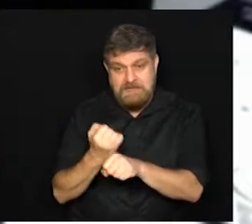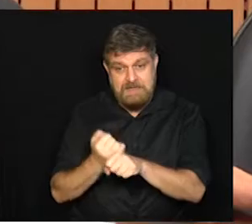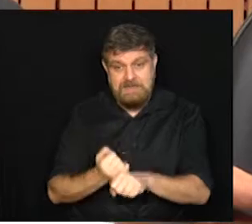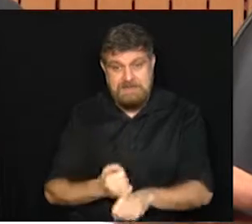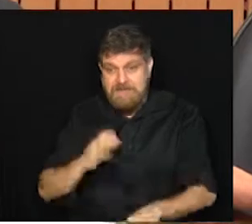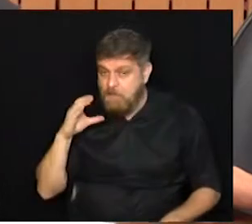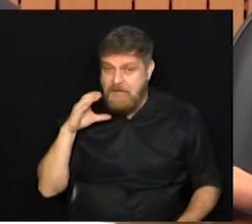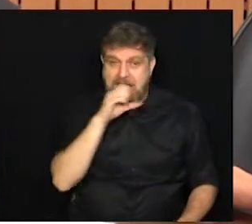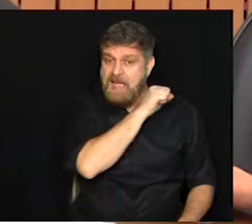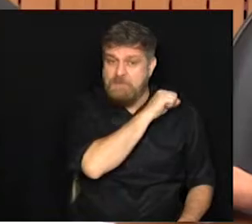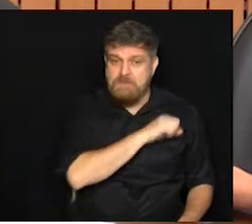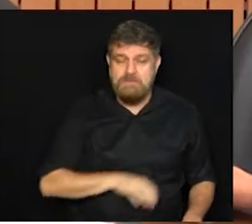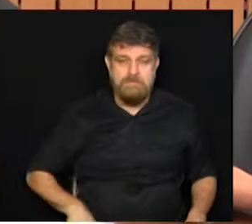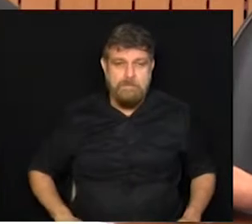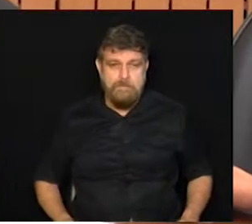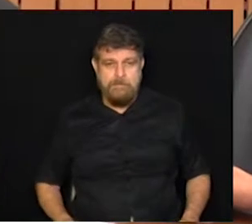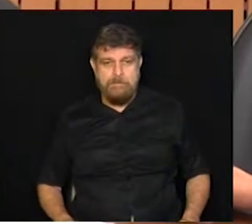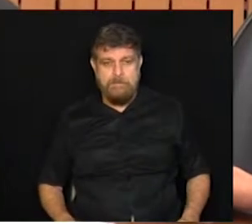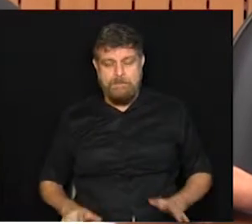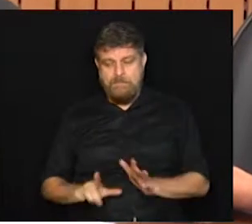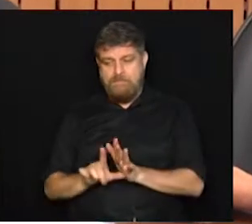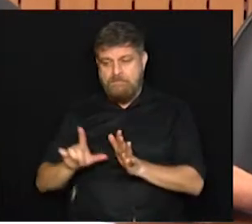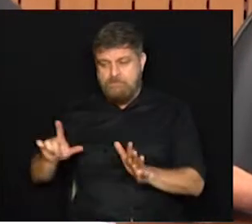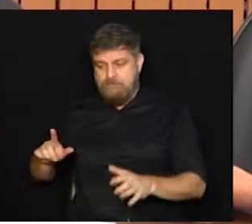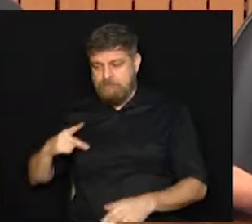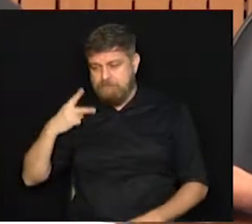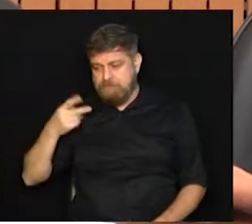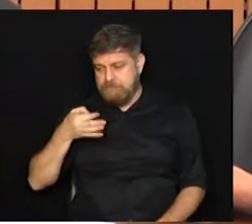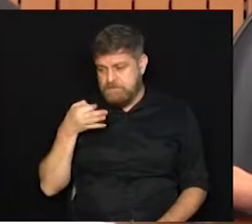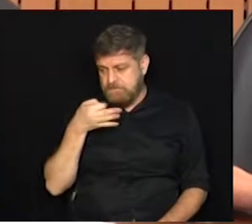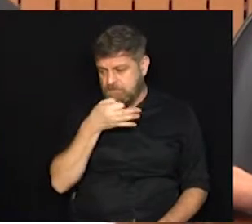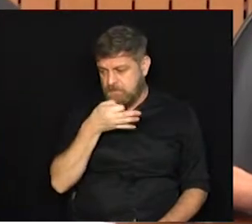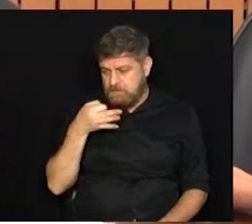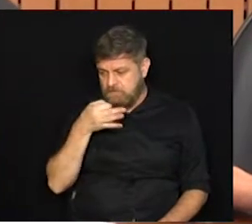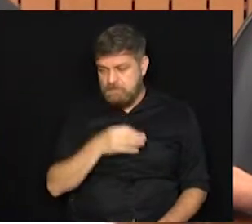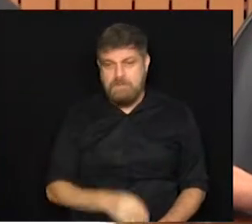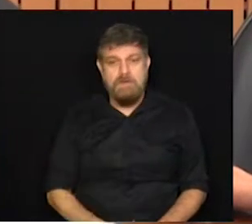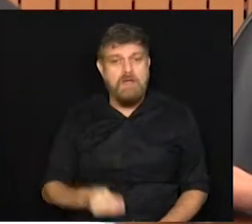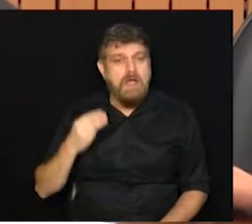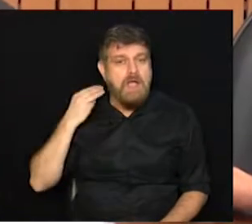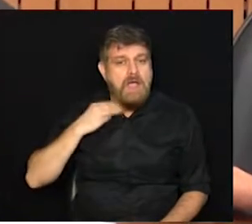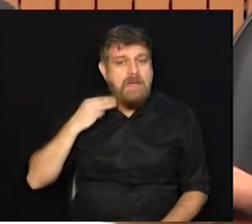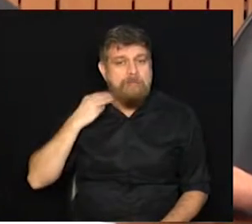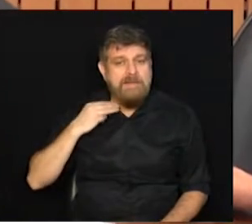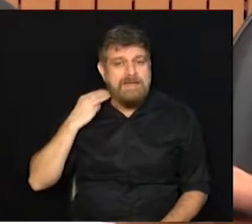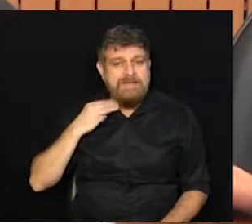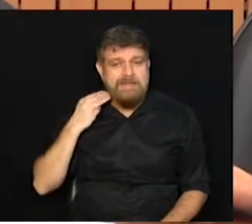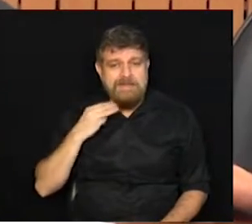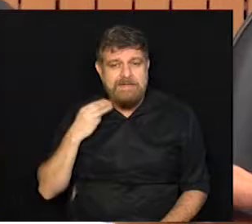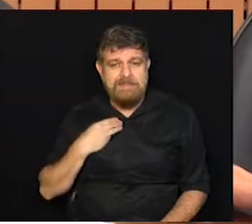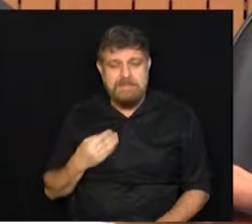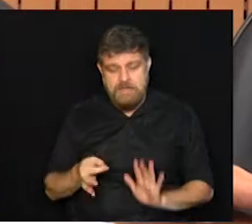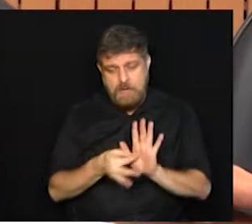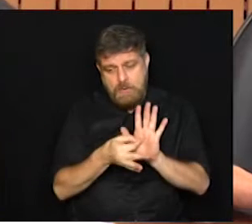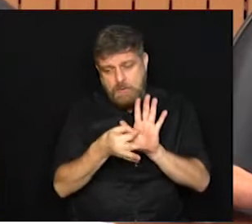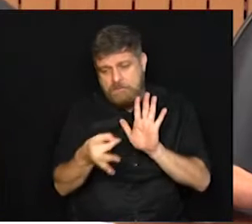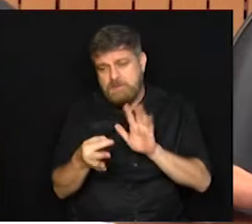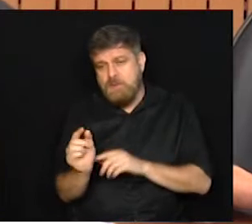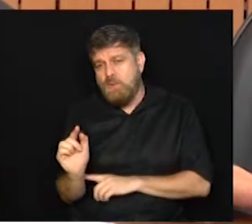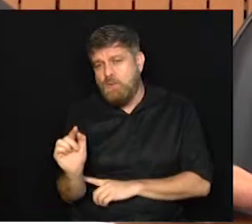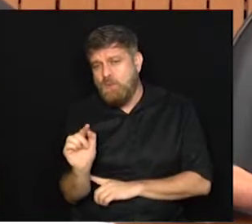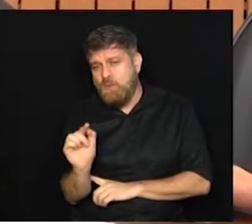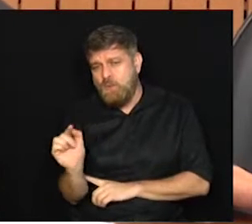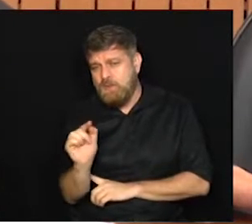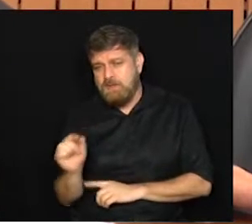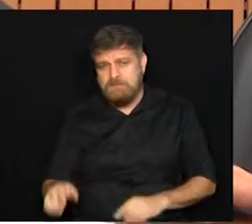Antes de devolver aqui para os vereadores, a vereadora Mariana Conte chegou a comentar esse